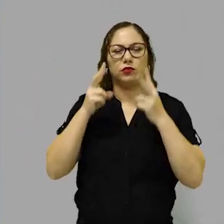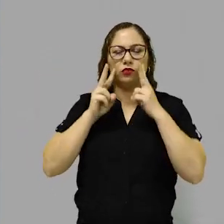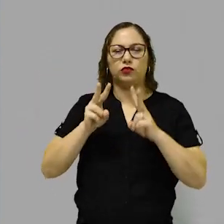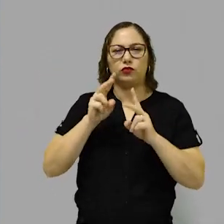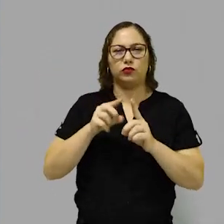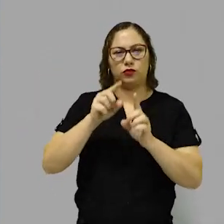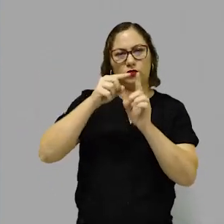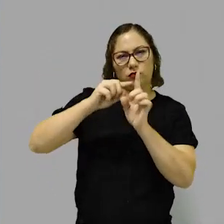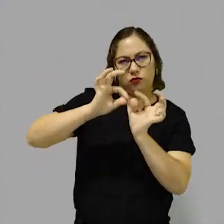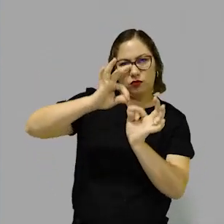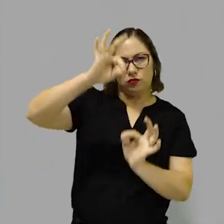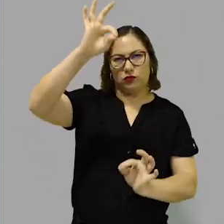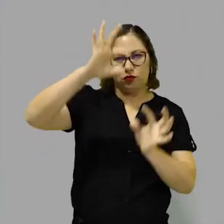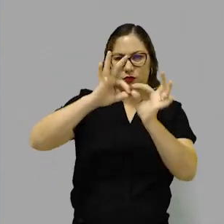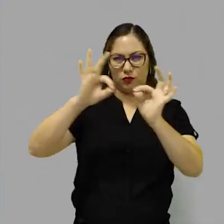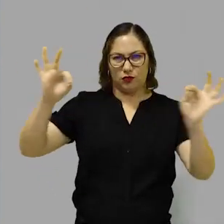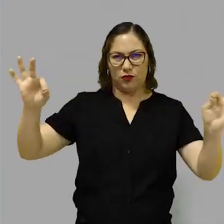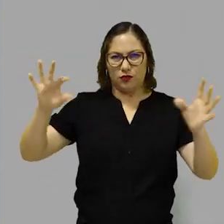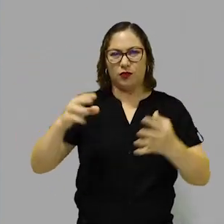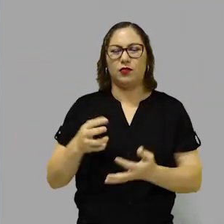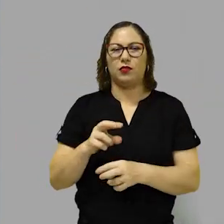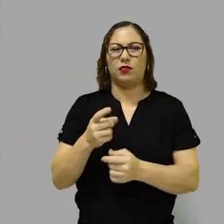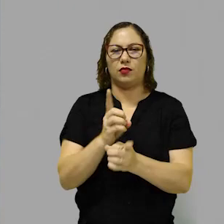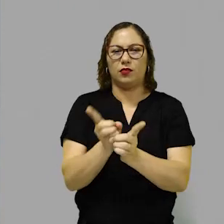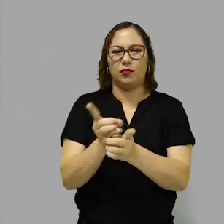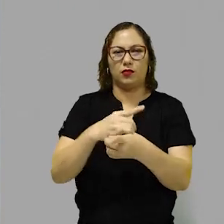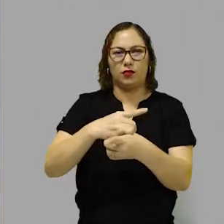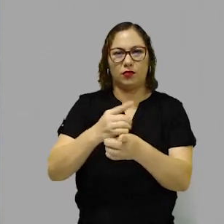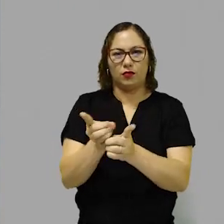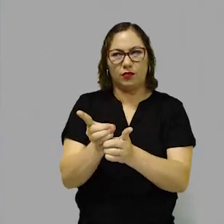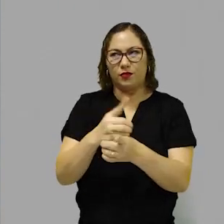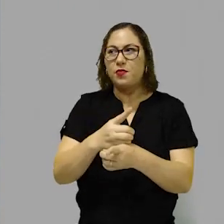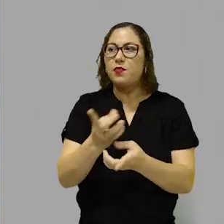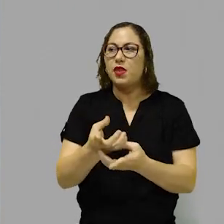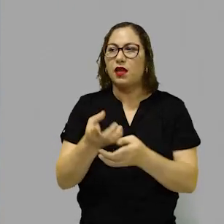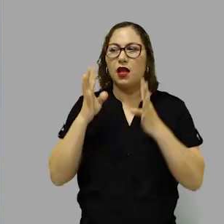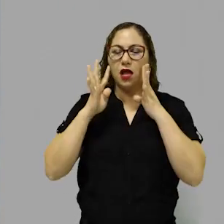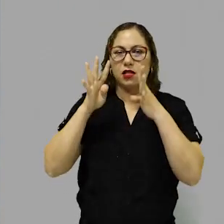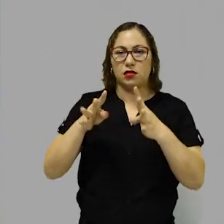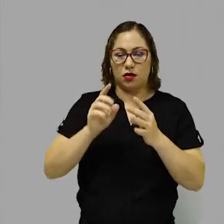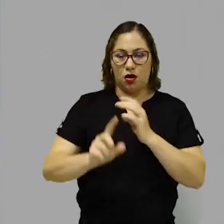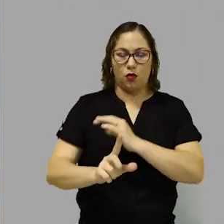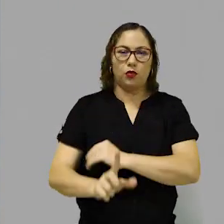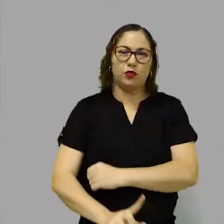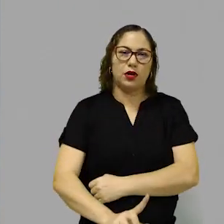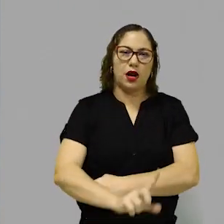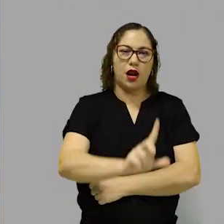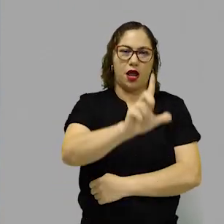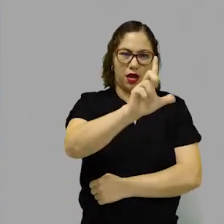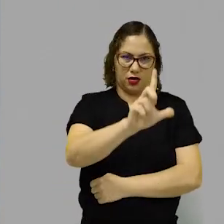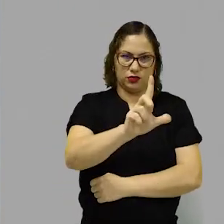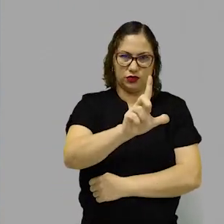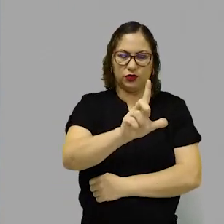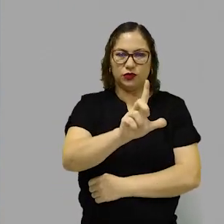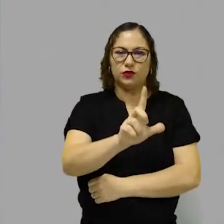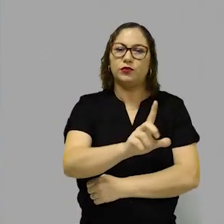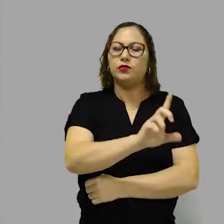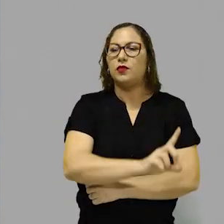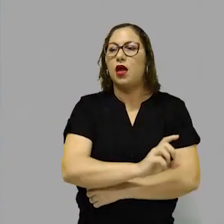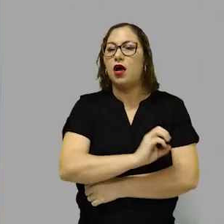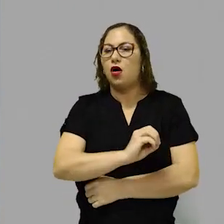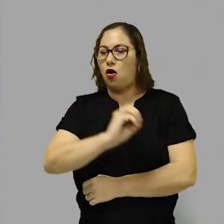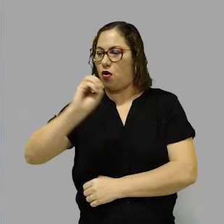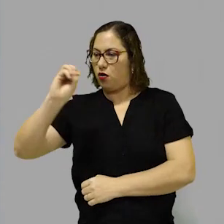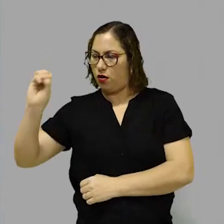dos ventos. Então, muita atenção para cá. O leste é a direção onde o Sol nasce, o oeste,